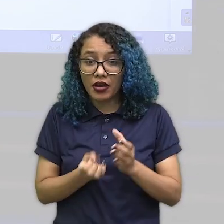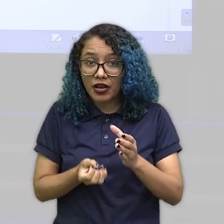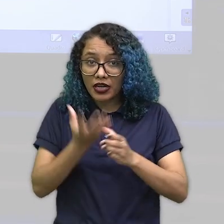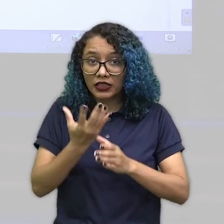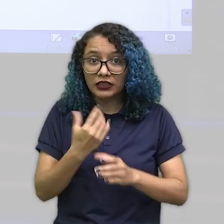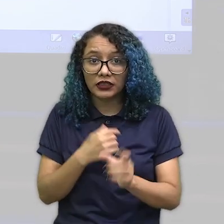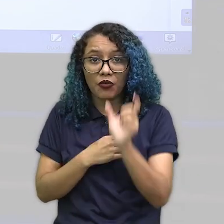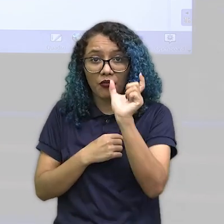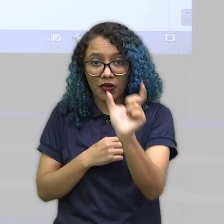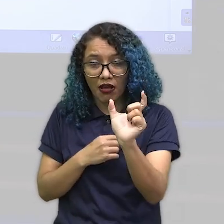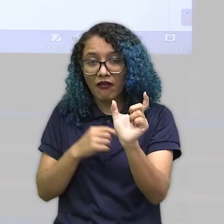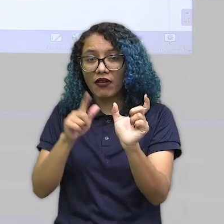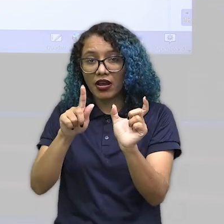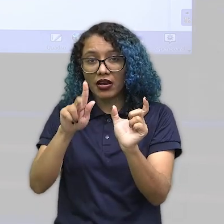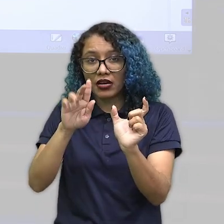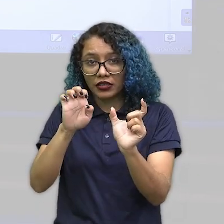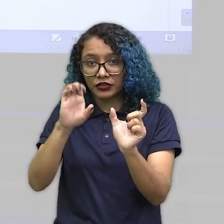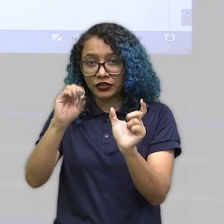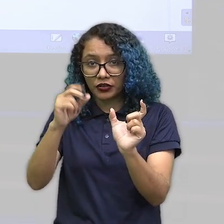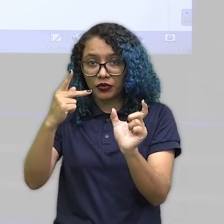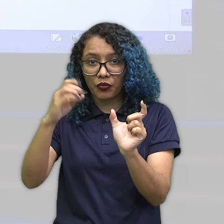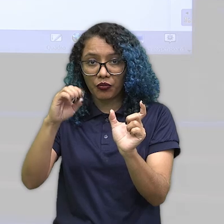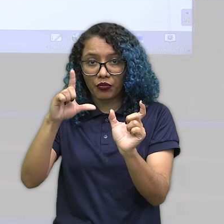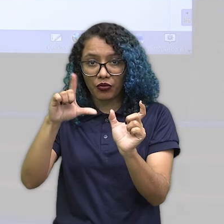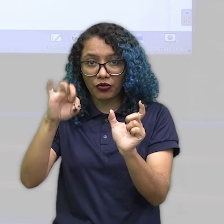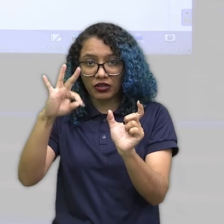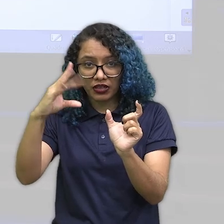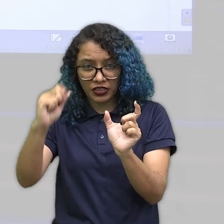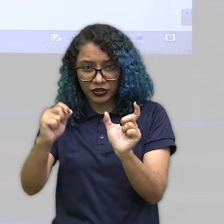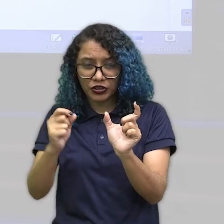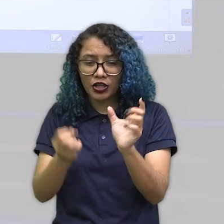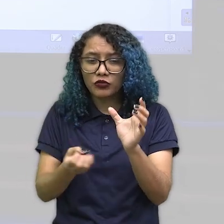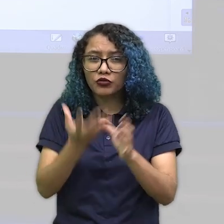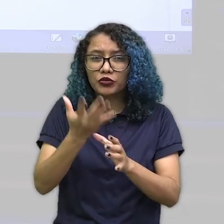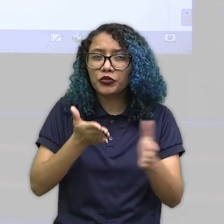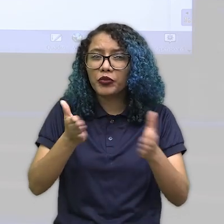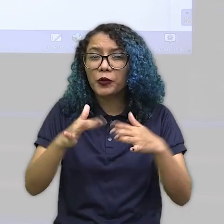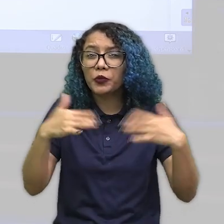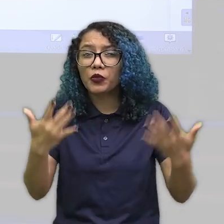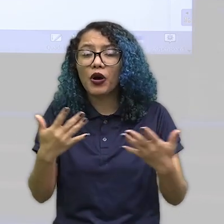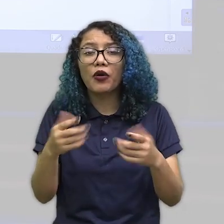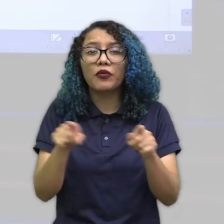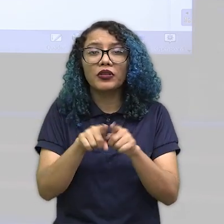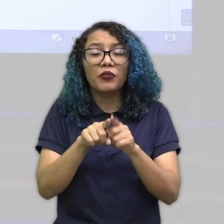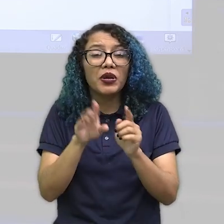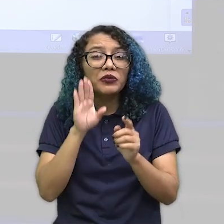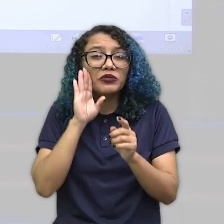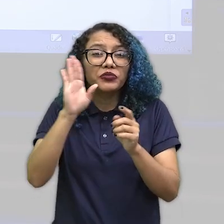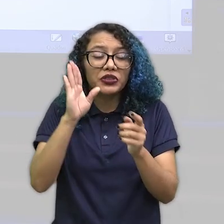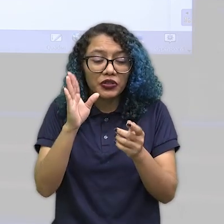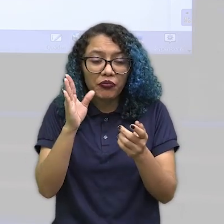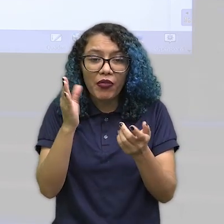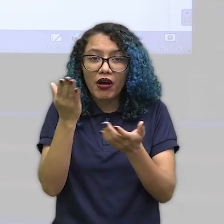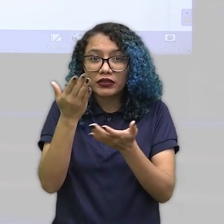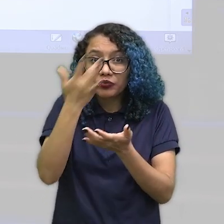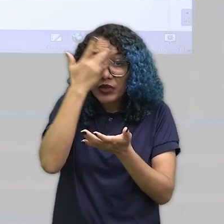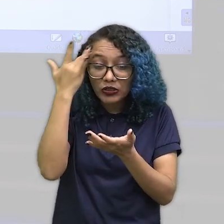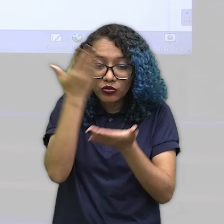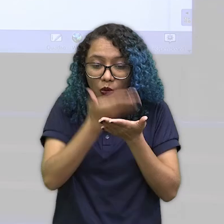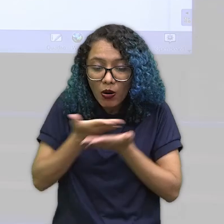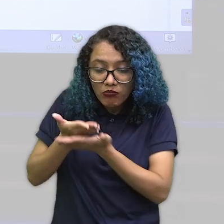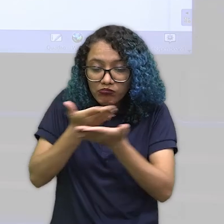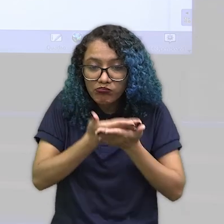ali da origem do termo geopolítica. Então a gente vai compreender quando esse termo surgiu e quais foram ali os